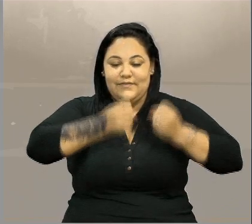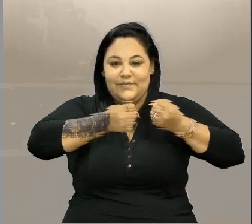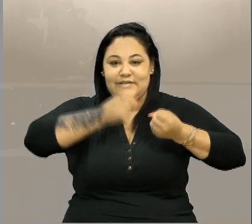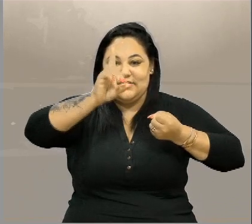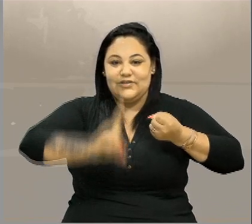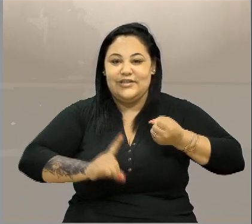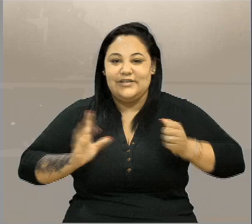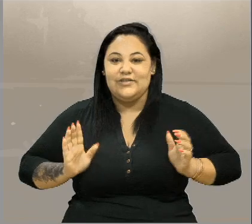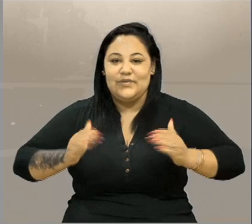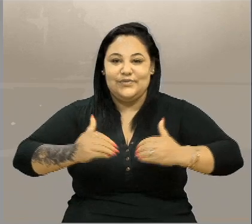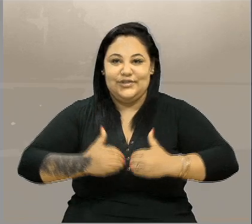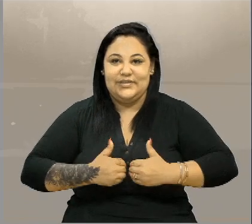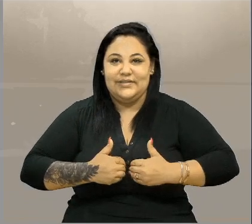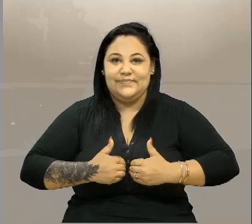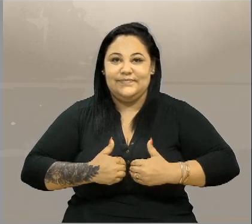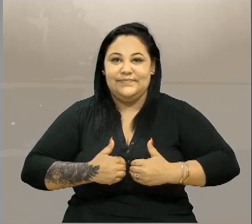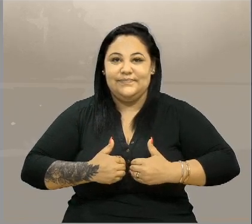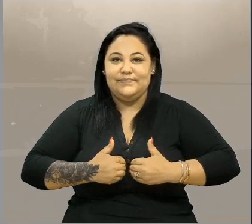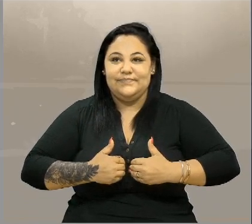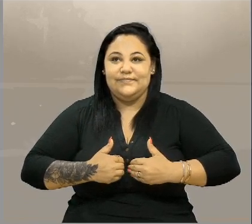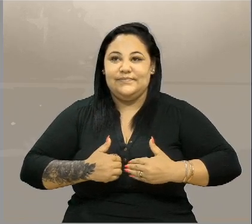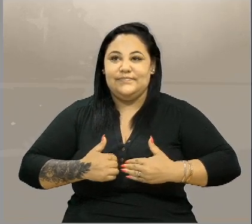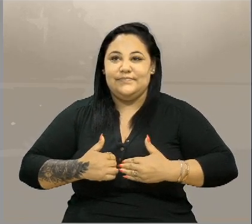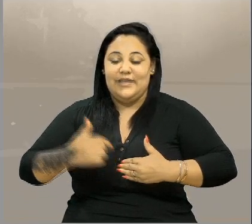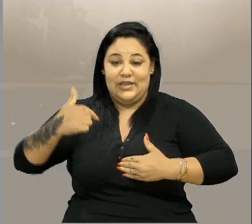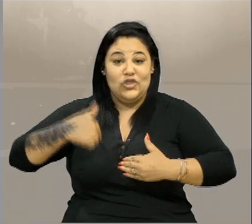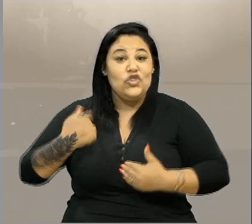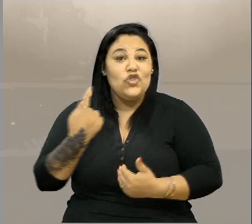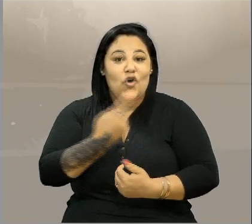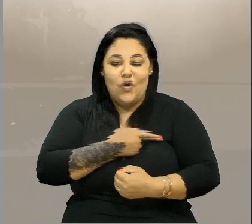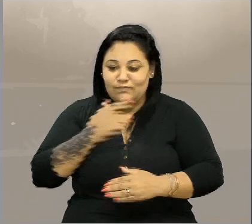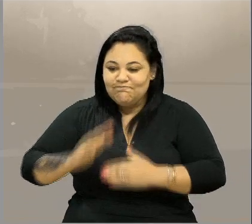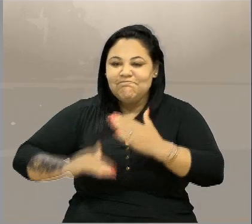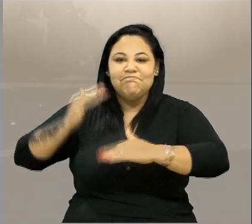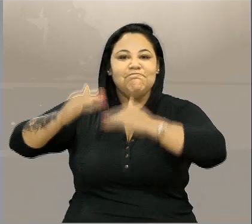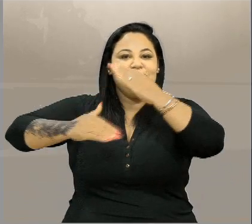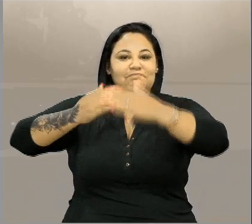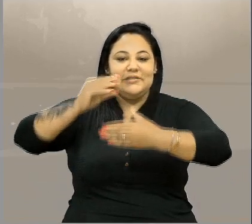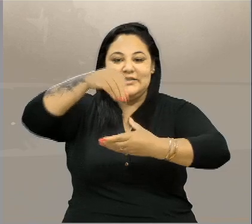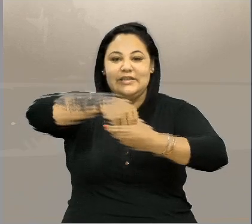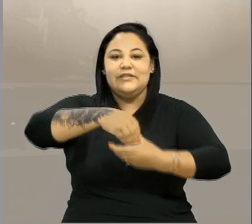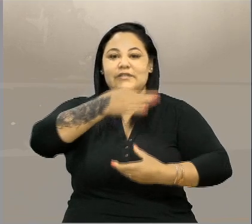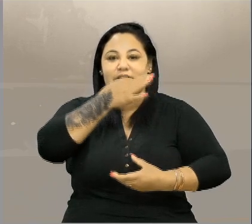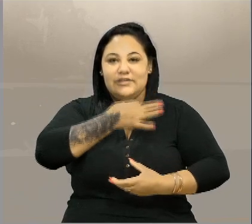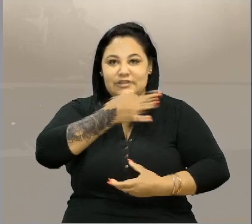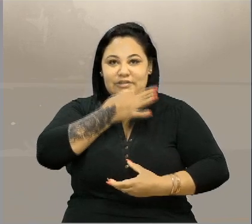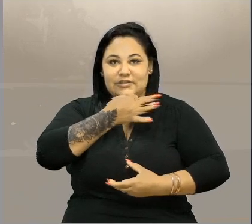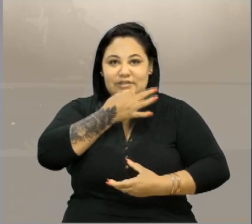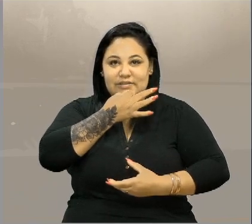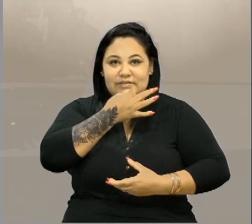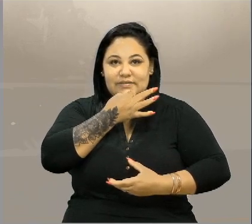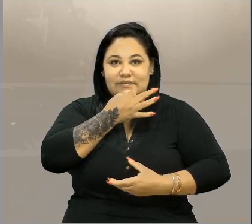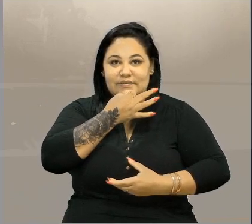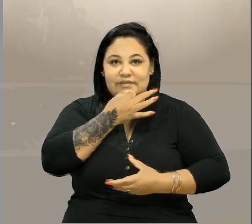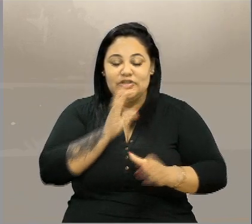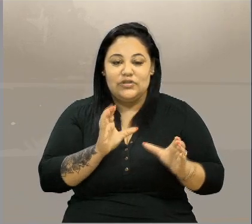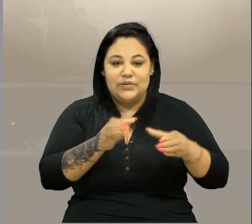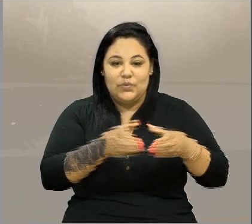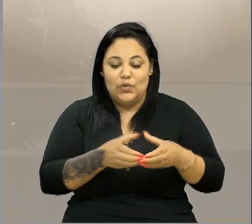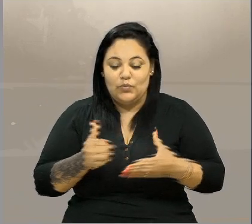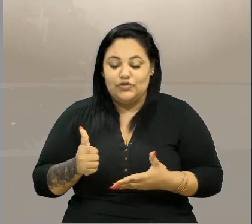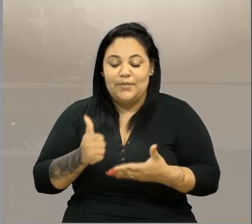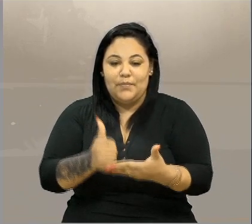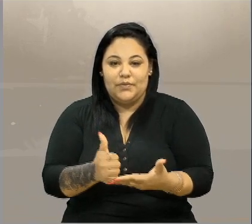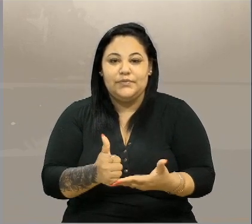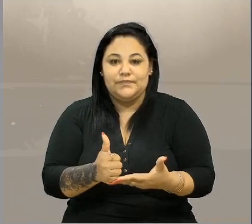dos Autistas, o quanto nós evoluímos aqui no município desde que esta Frente Parlamentar